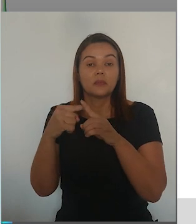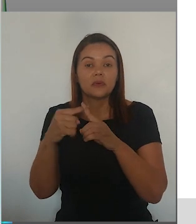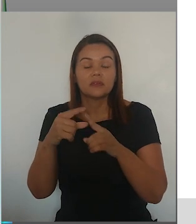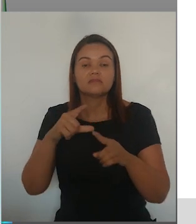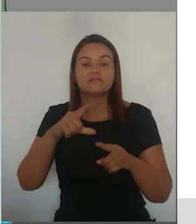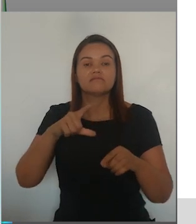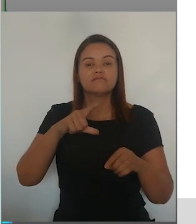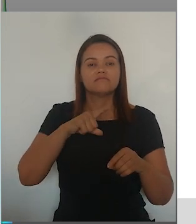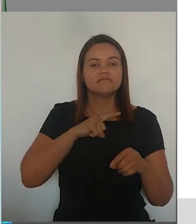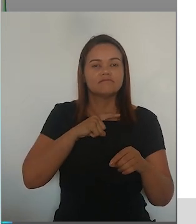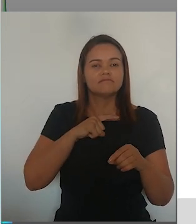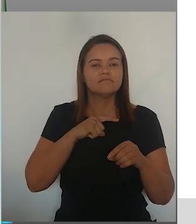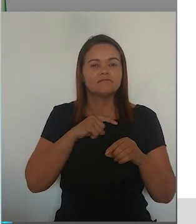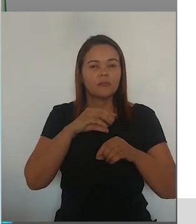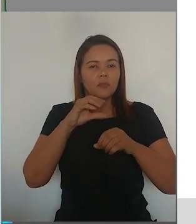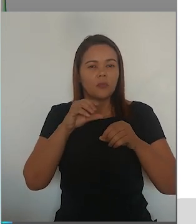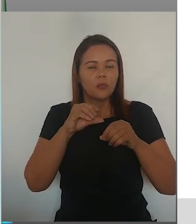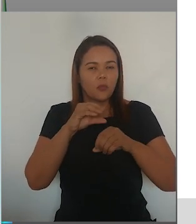em relaxamento.